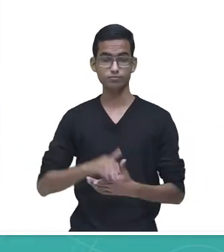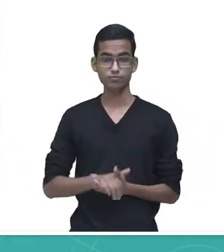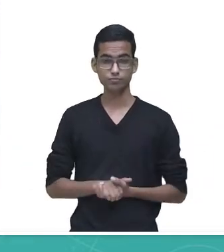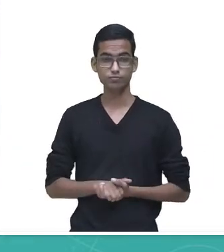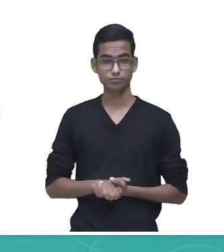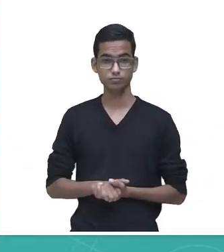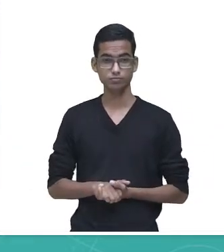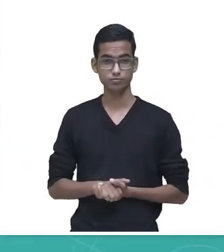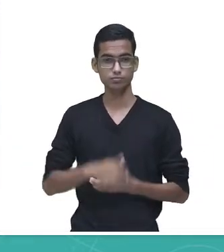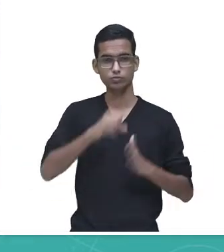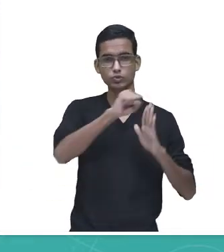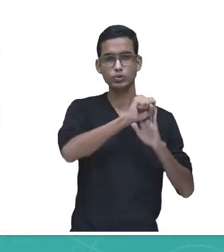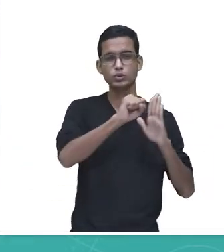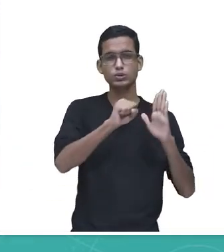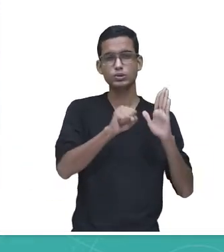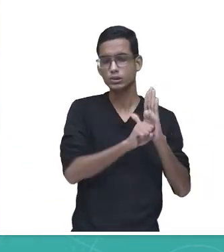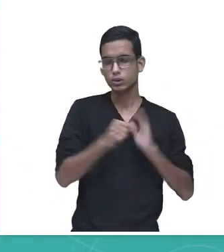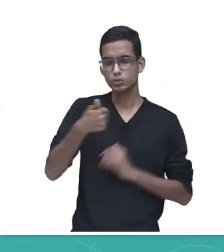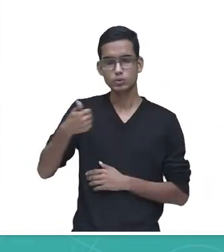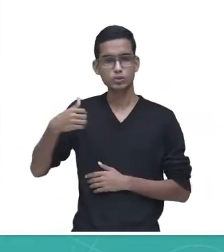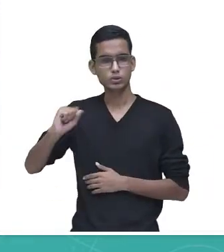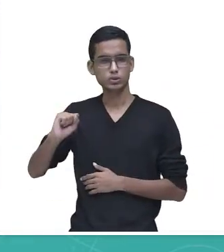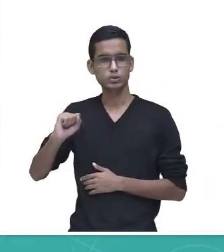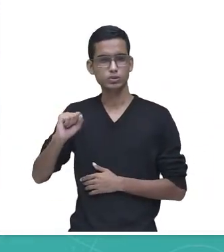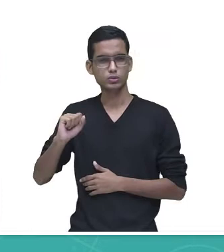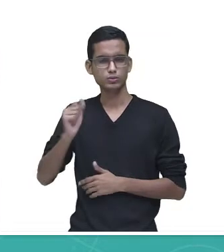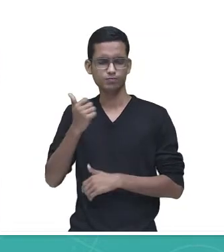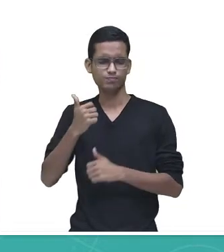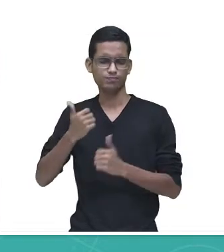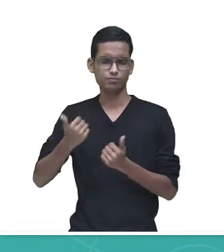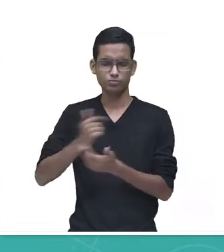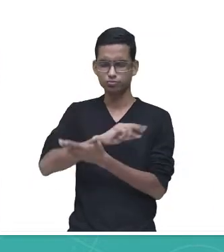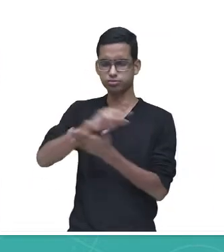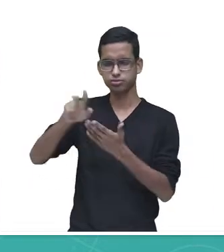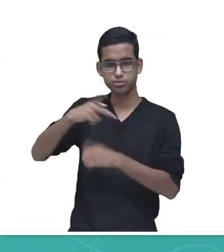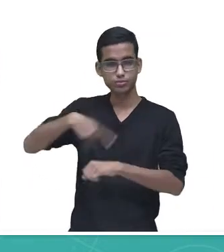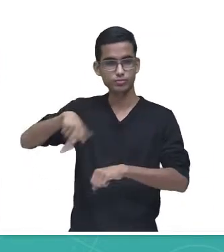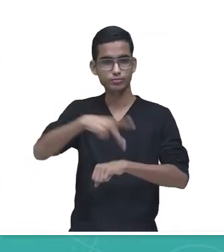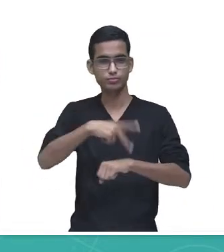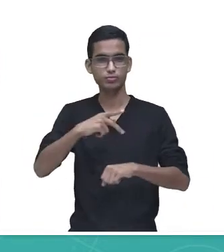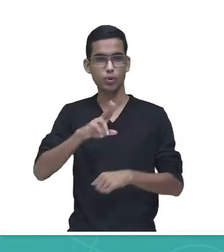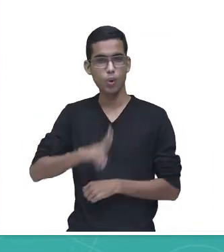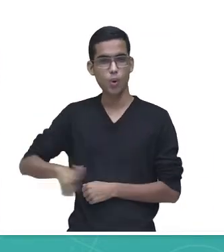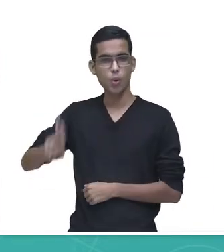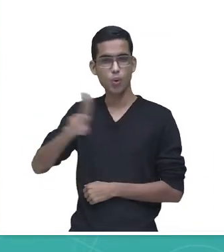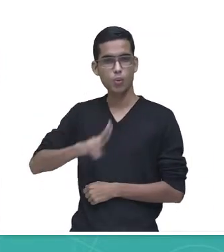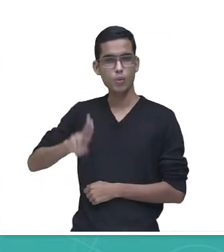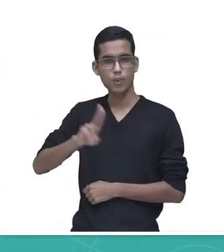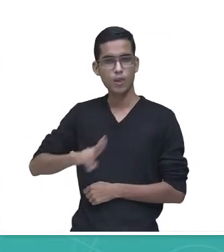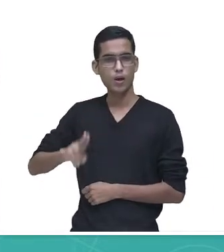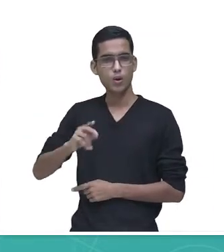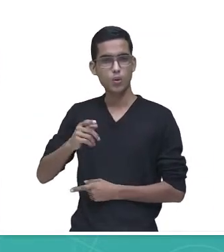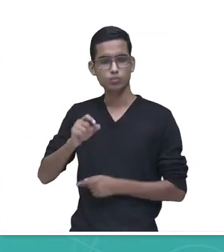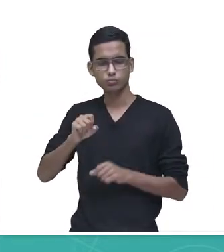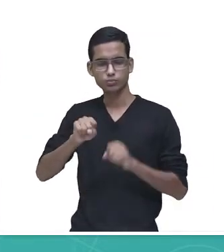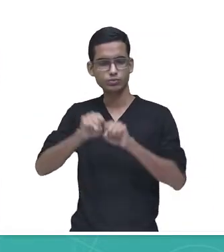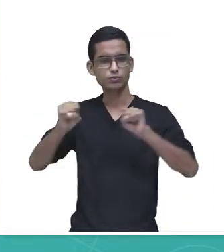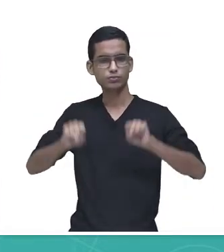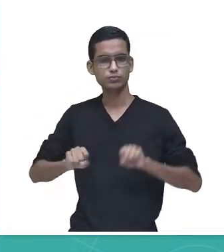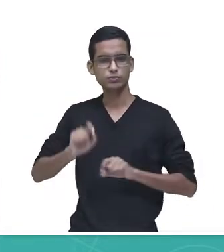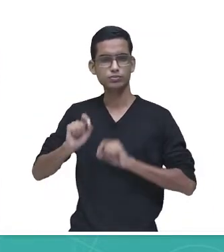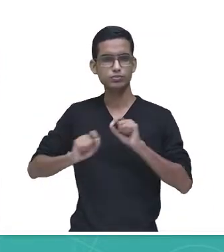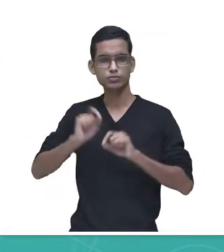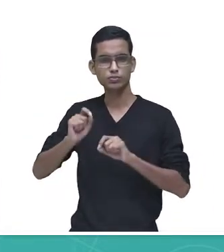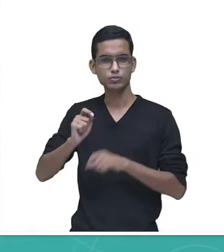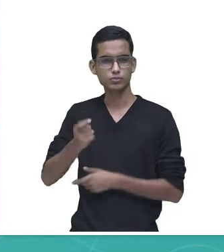ainda usava o sistema escravocrata, Ainda usava escravos como atividade econômica. A escravidão foi